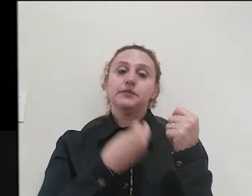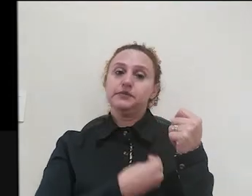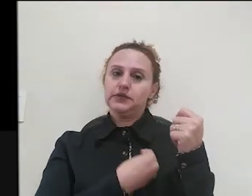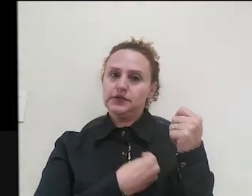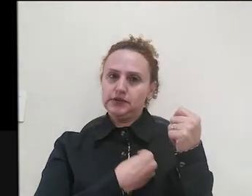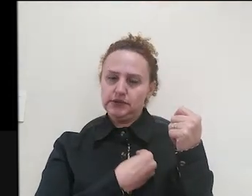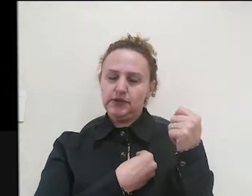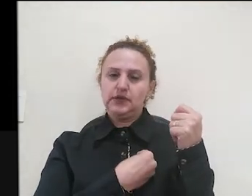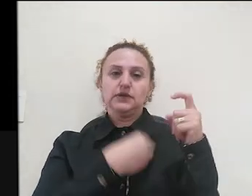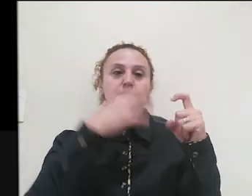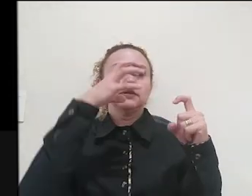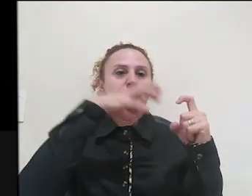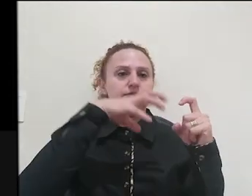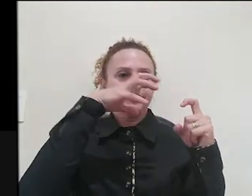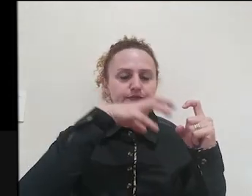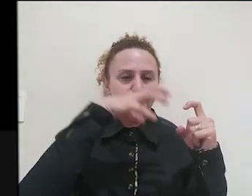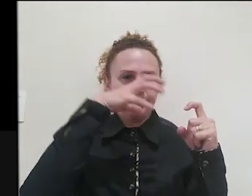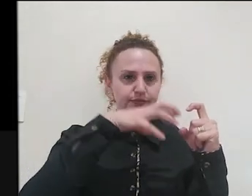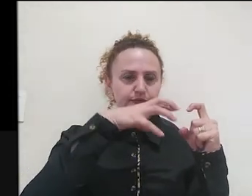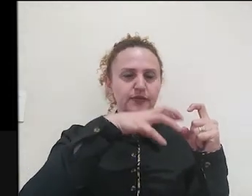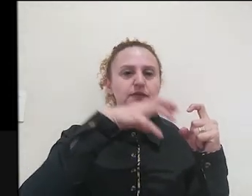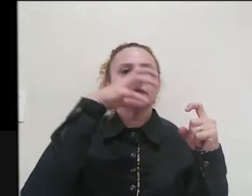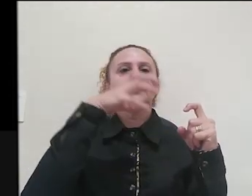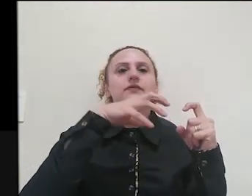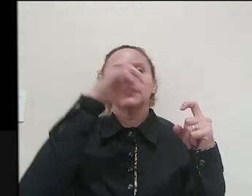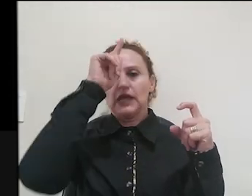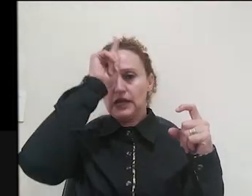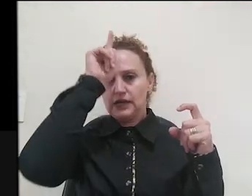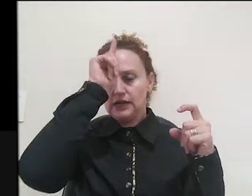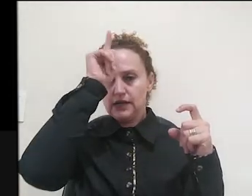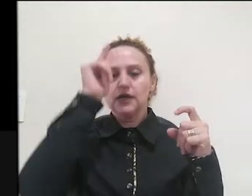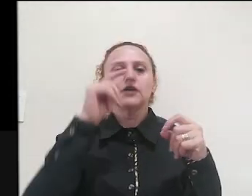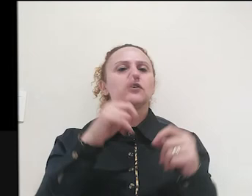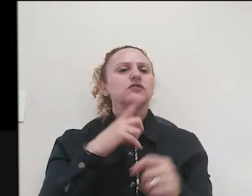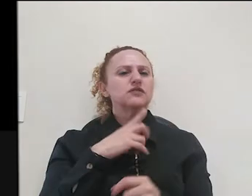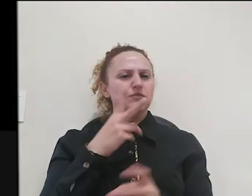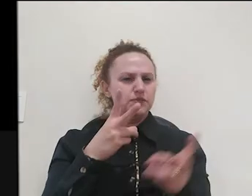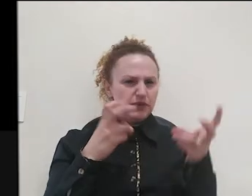greco-latina. Então, vocês notem que desde a Idade Média, a gente vai ter essa alternância entre